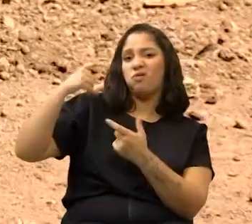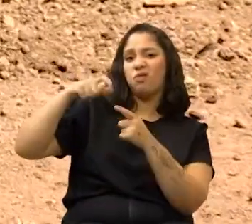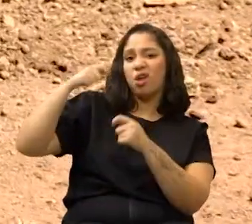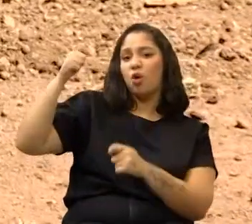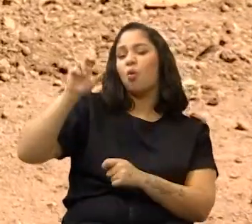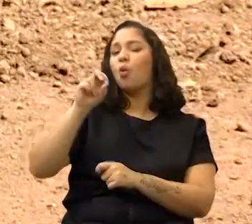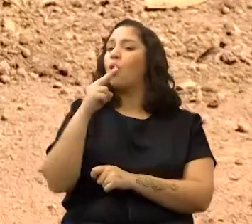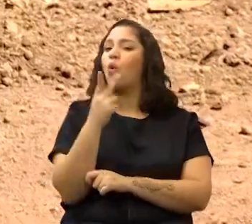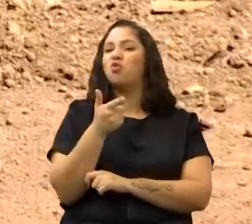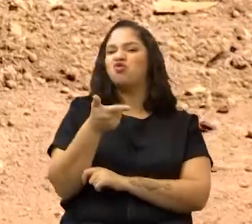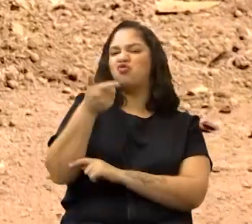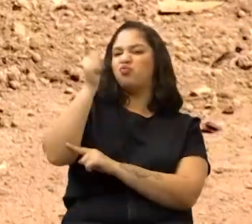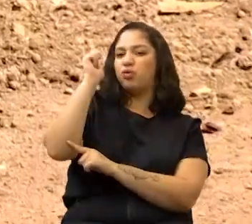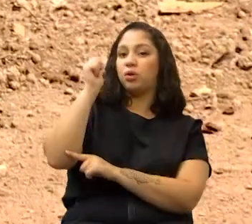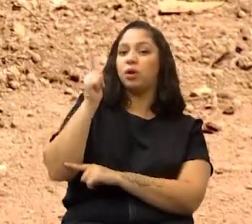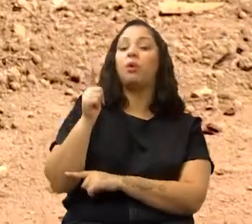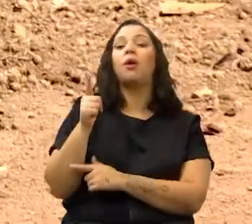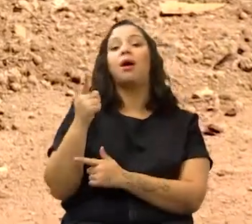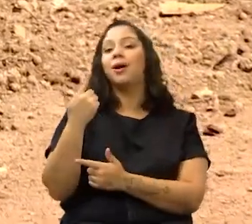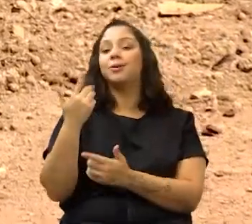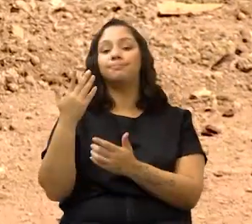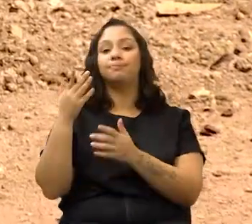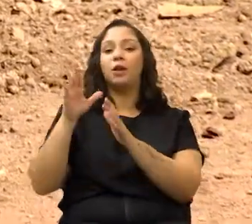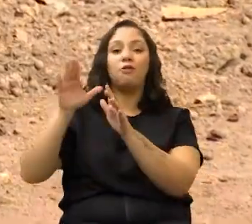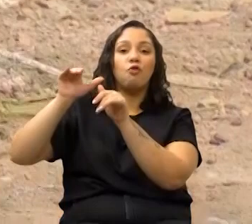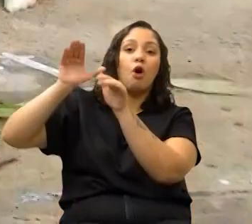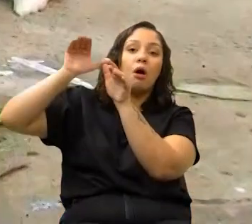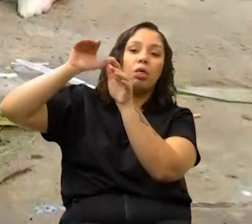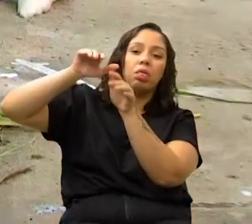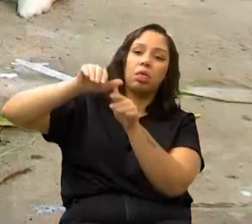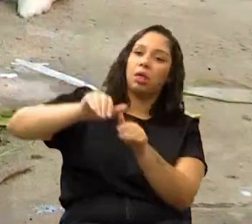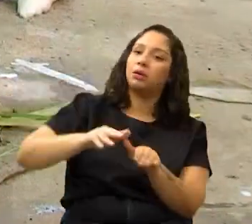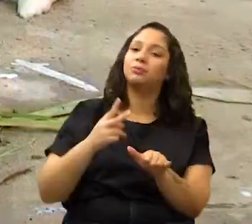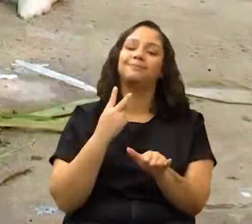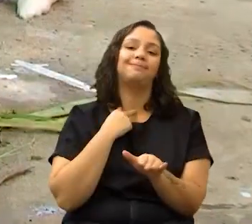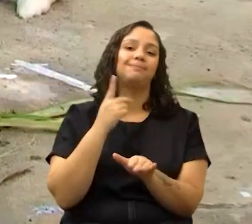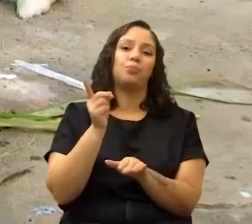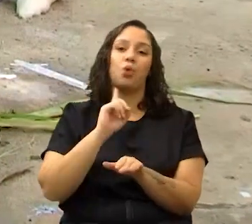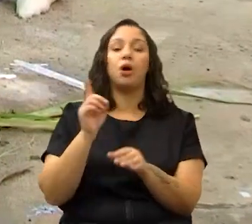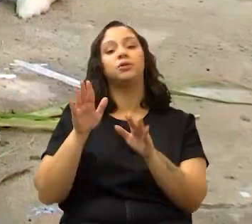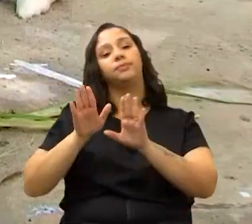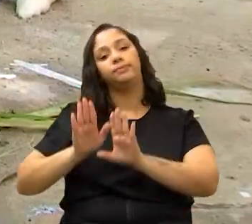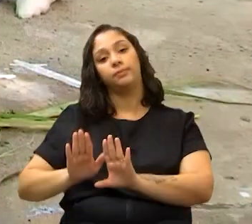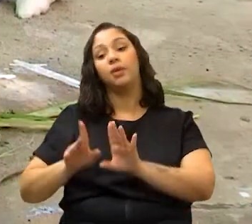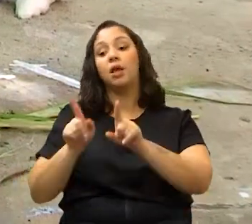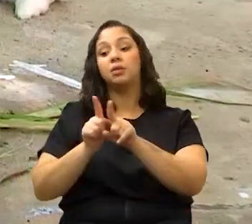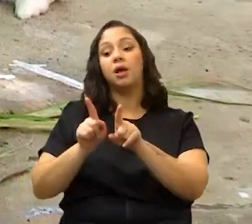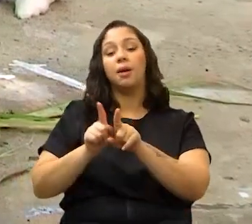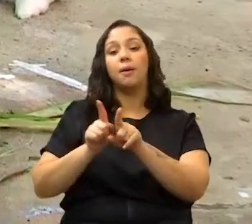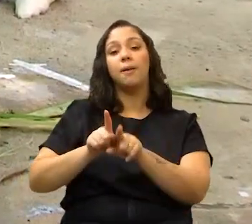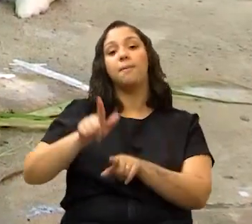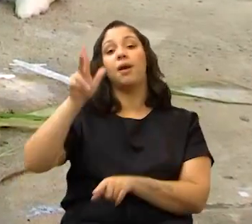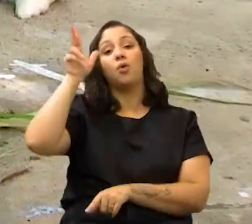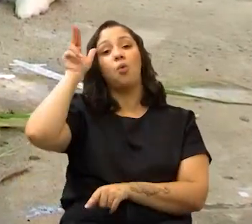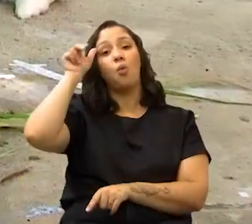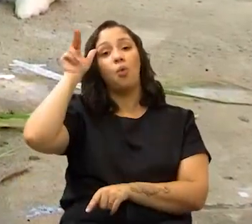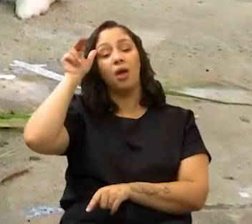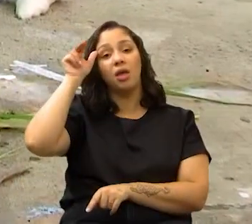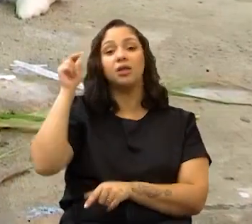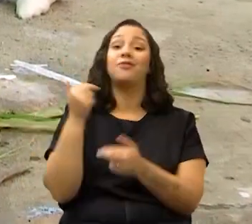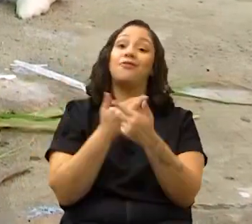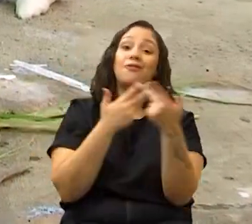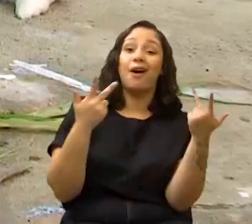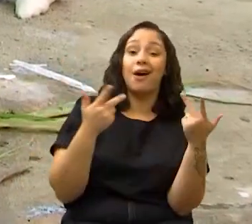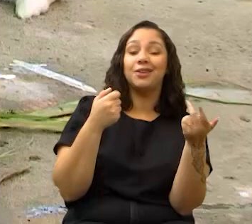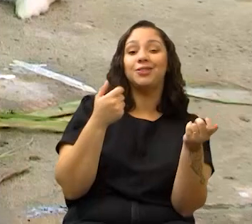e aí eles perdem a condição de voo, são recolhidos aqui. Temos muitos coelhos, muitos pais compram um